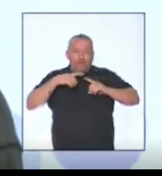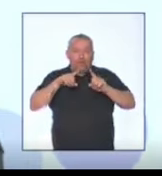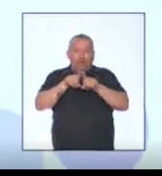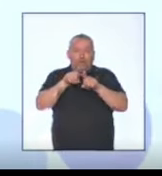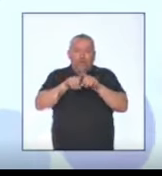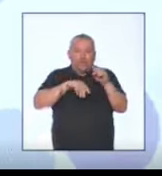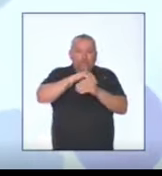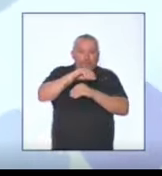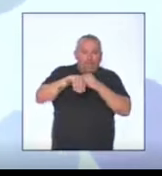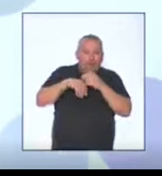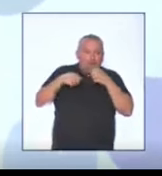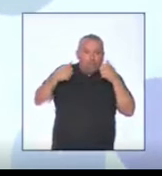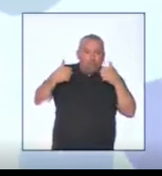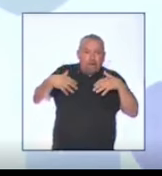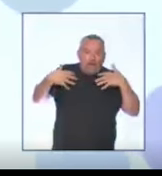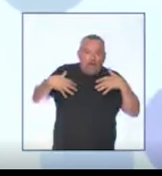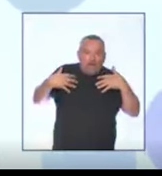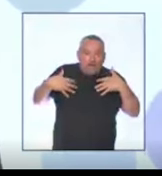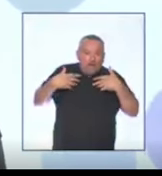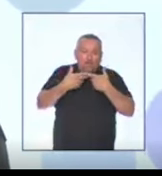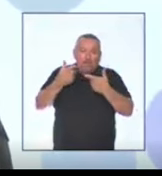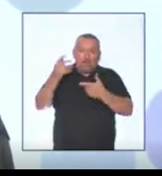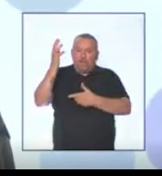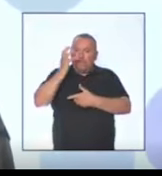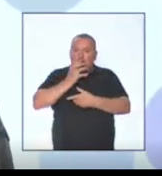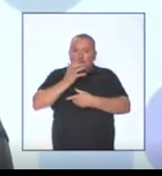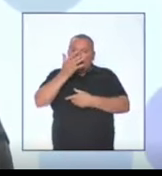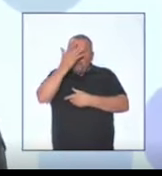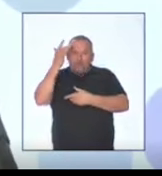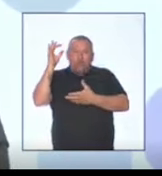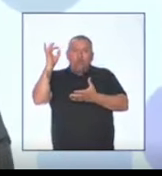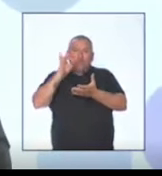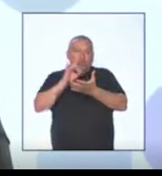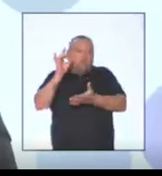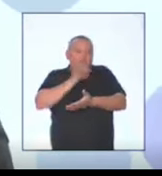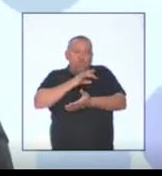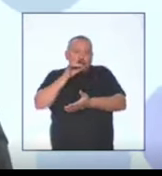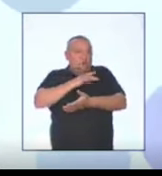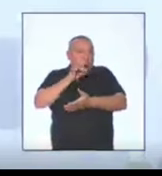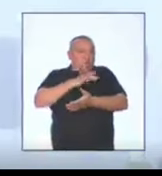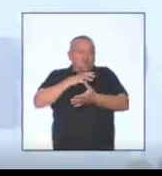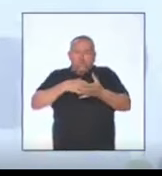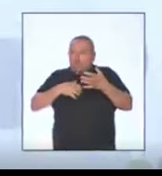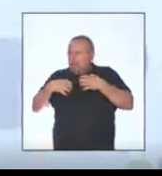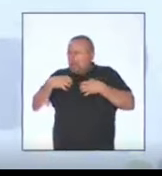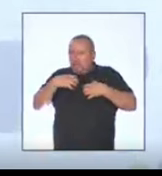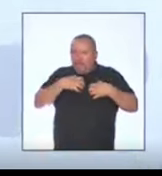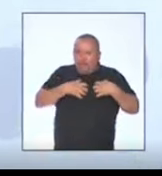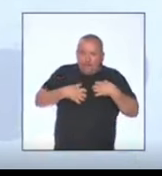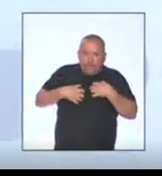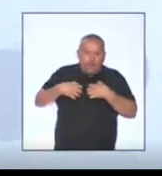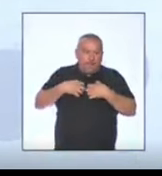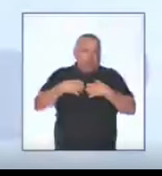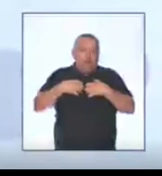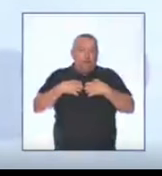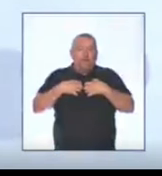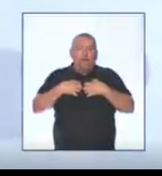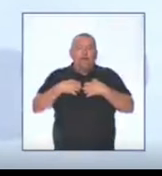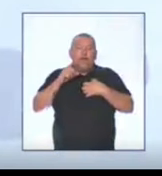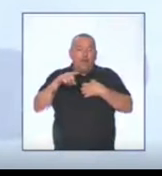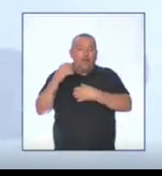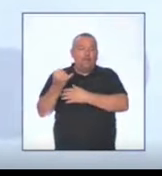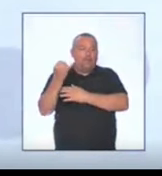síndromes, né, como a síndrome do pânico, que é algo muito sério, a pessoa fica realmente com medo de ter alguma reação em algum lugar. Isso